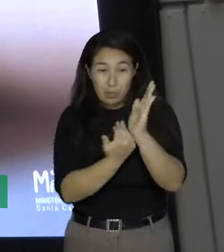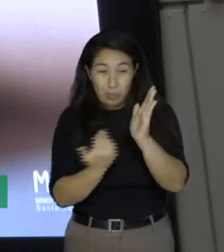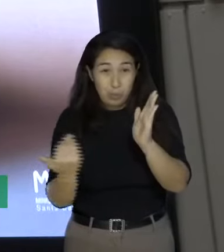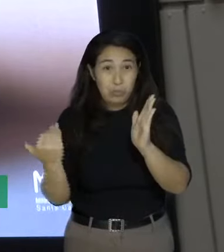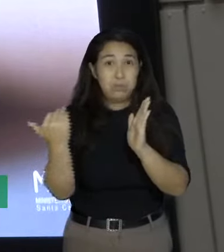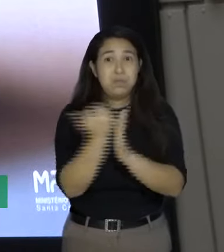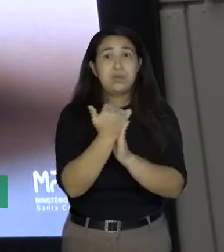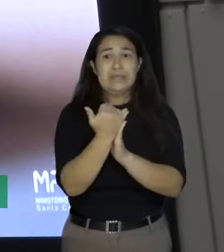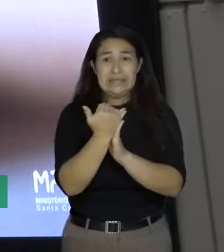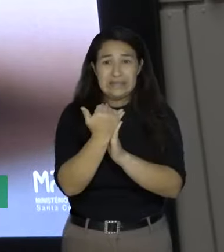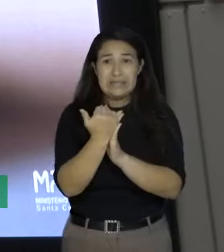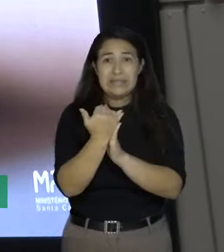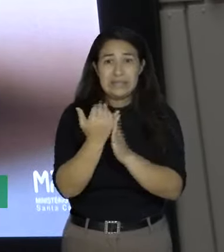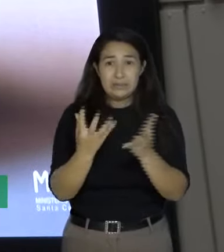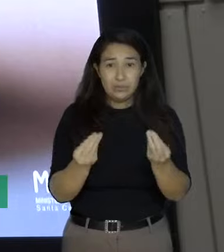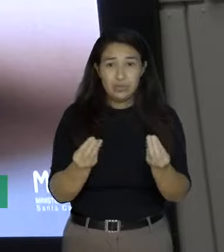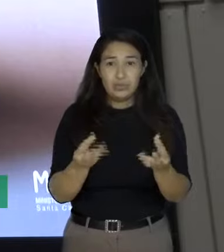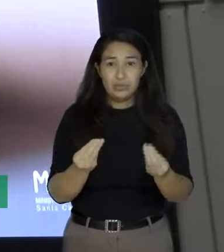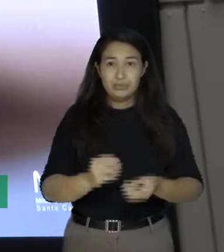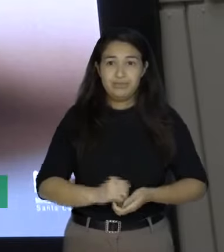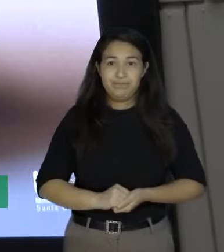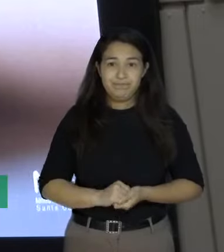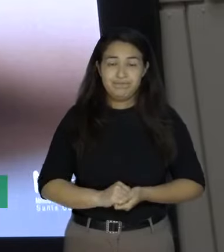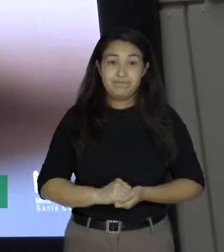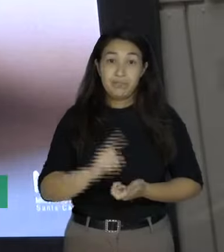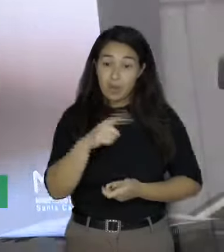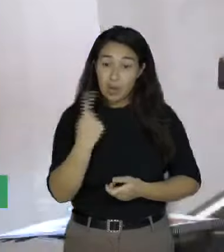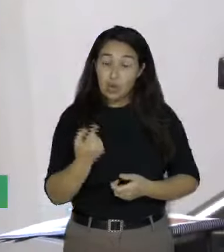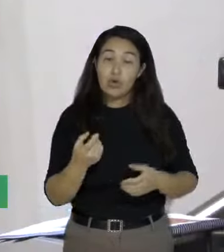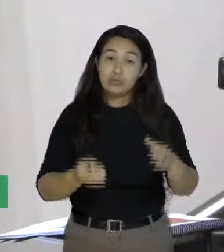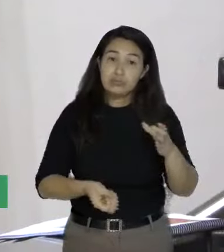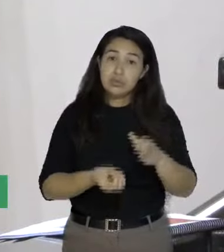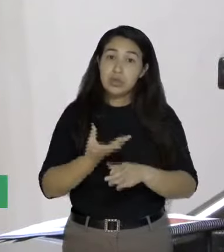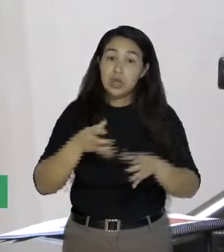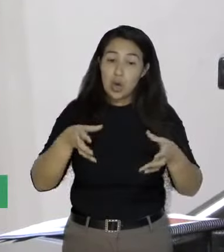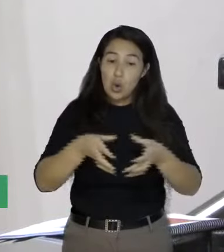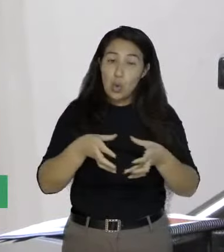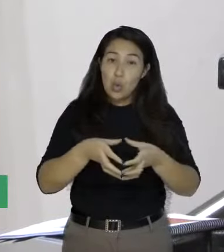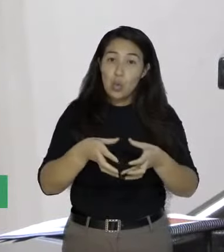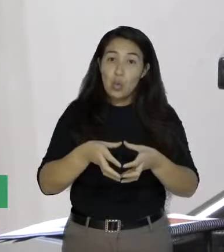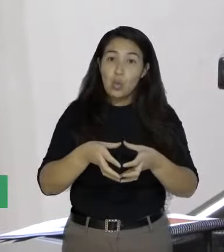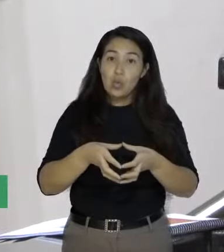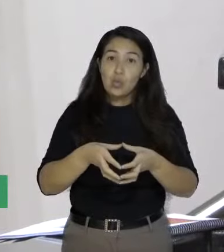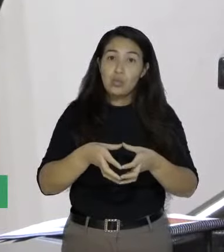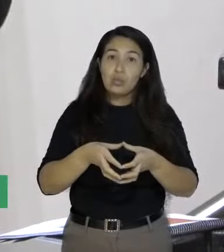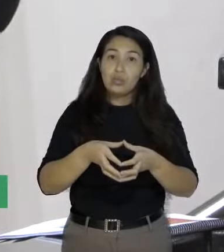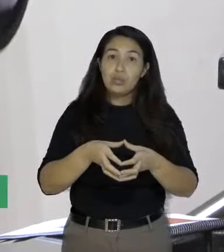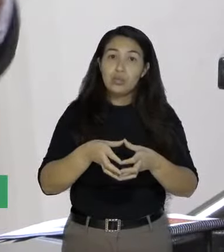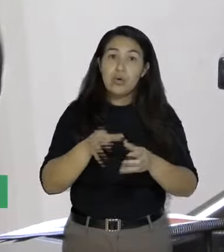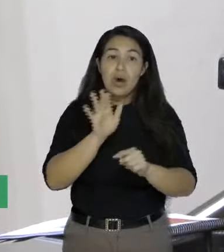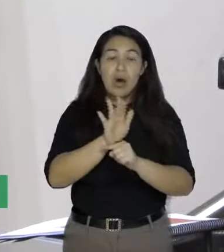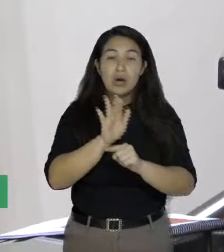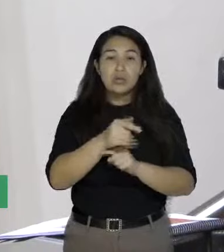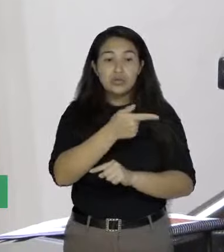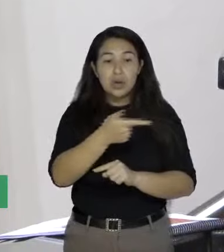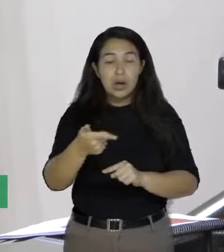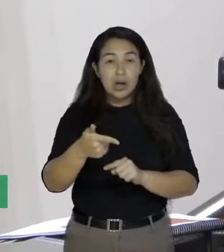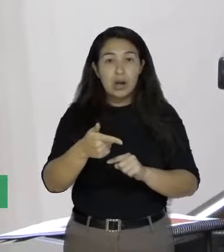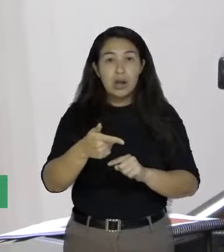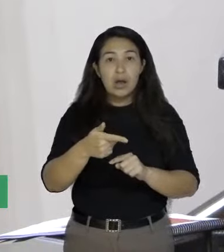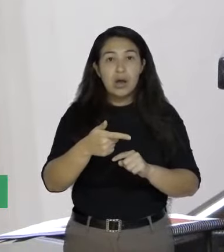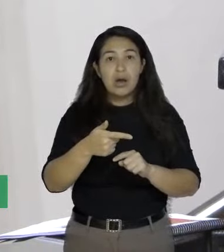Deputado Sérgio Guimarães e Nós criamos um grupo um grupo um núcleo de atendimento às vítimas de crime